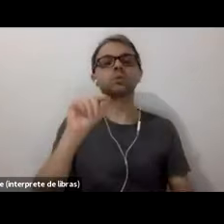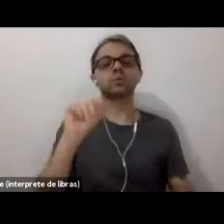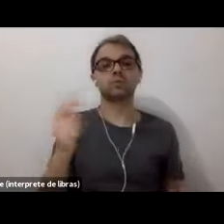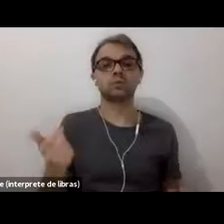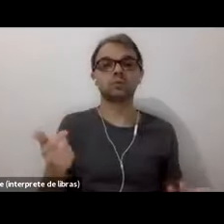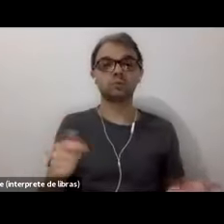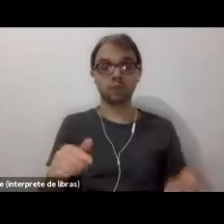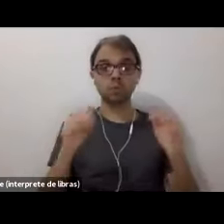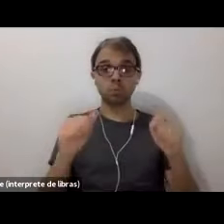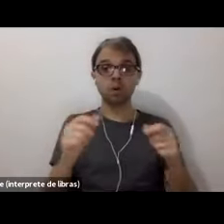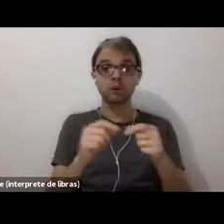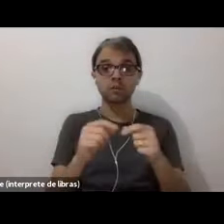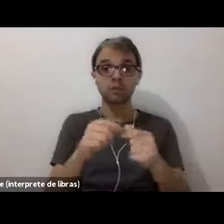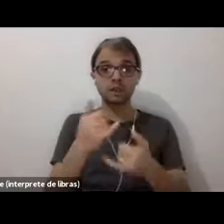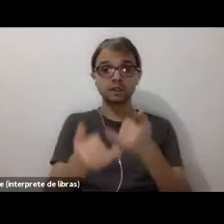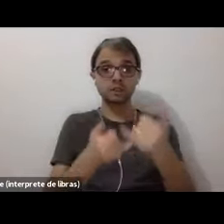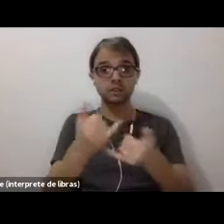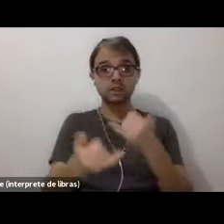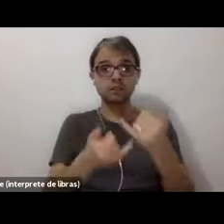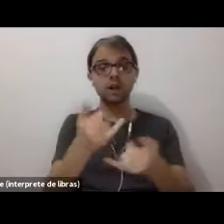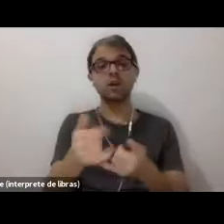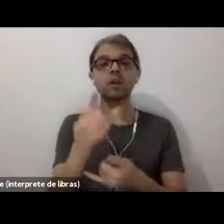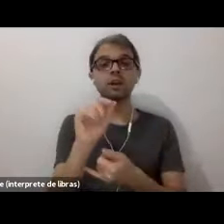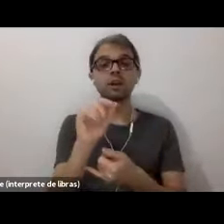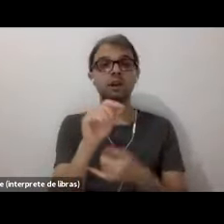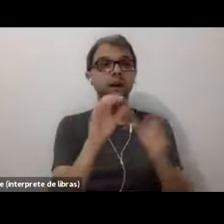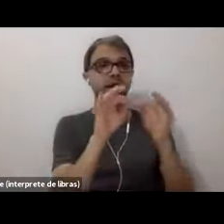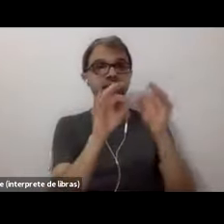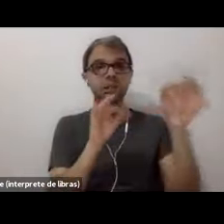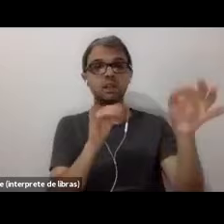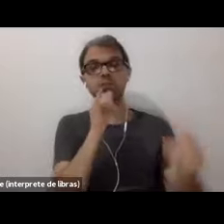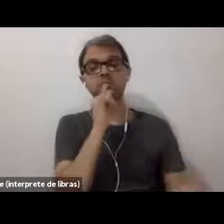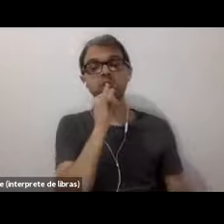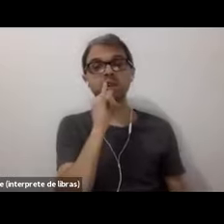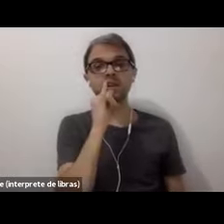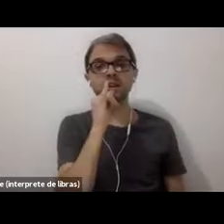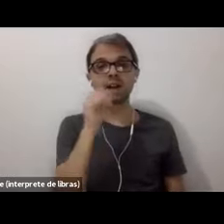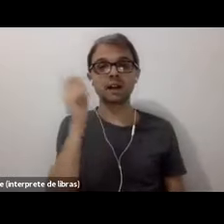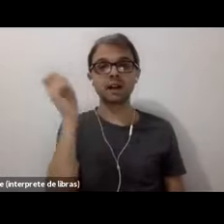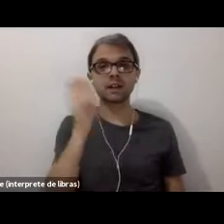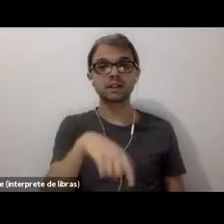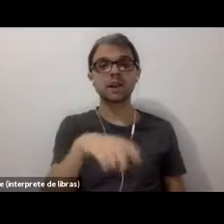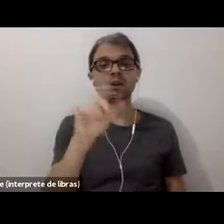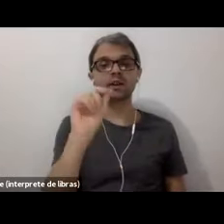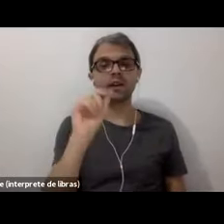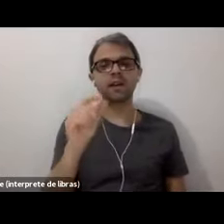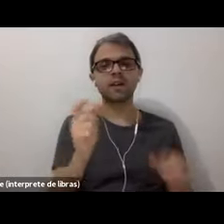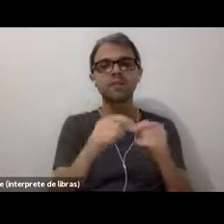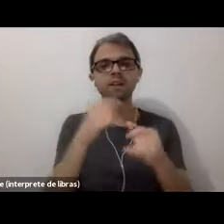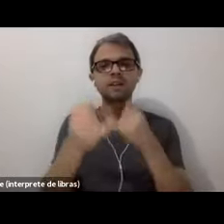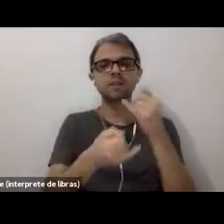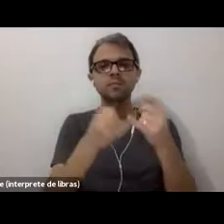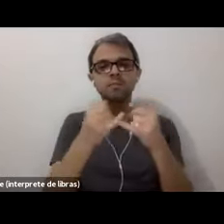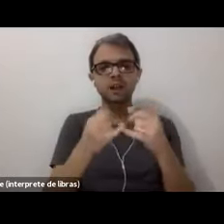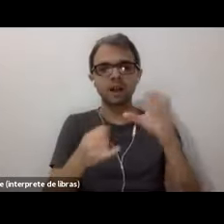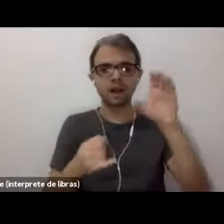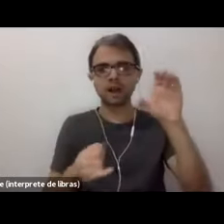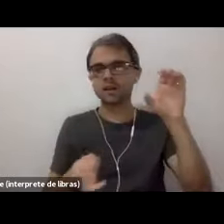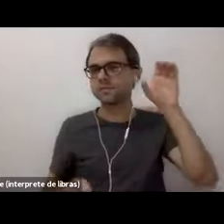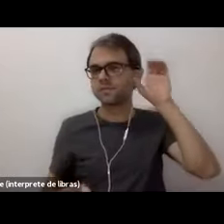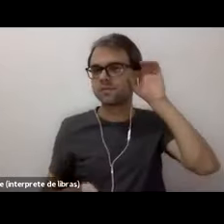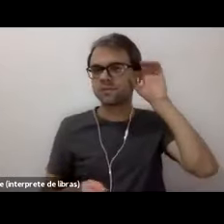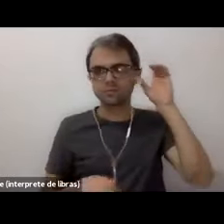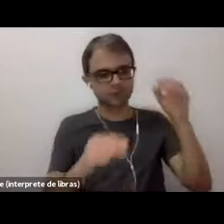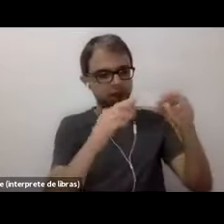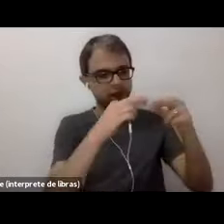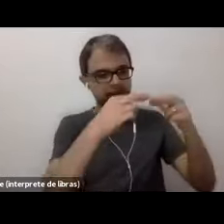distanciamento, o próprio telefone na lata, gente, para a gente fazer o cochicho, né? A gente vai cochichar e manter o distanciamento, fazer uma toalha